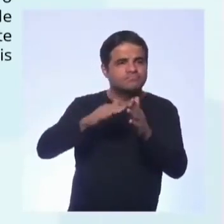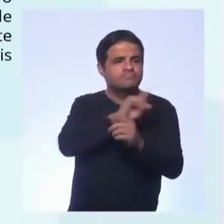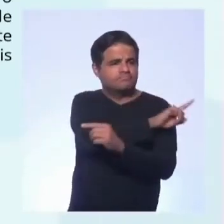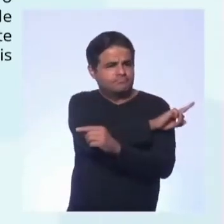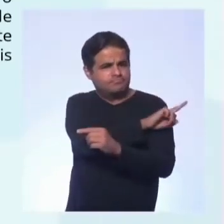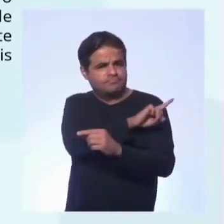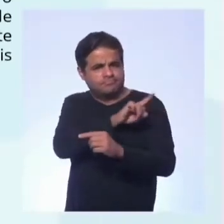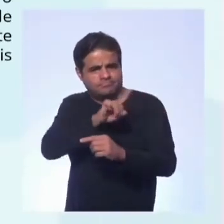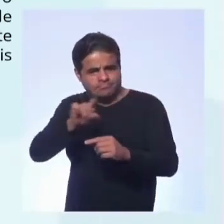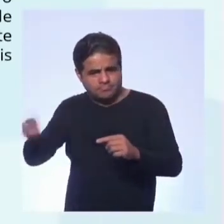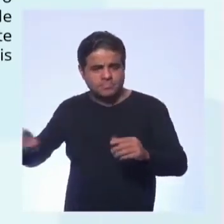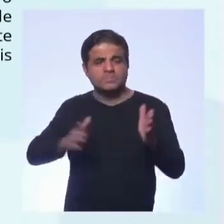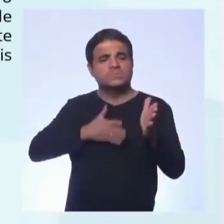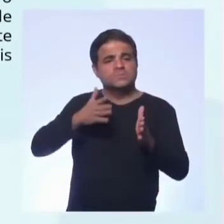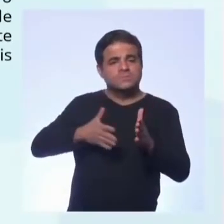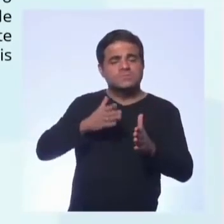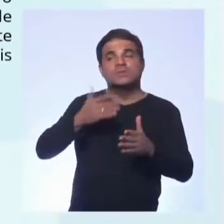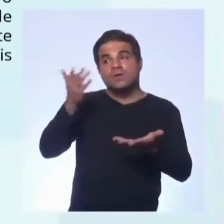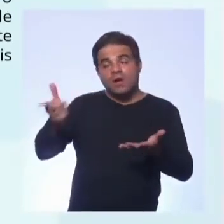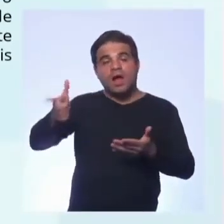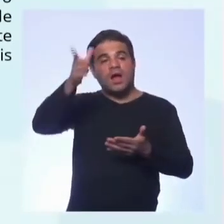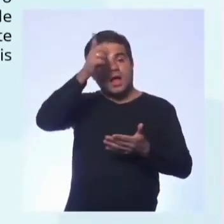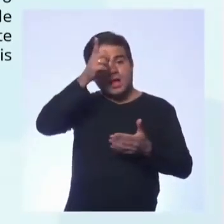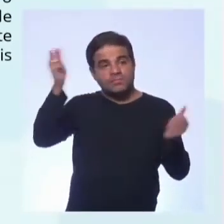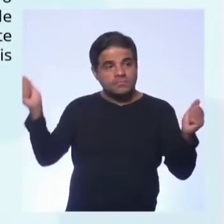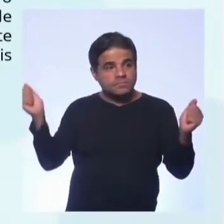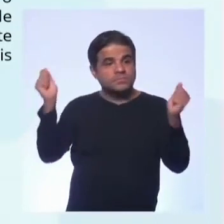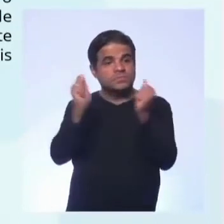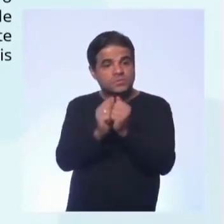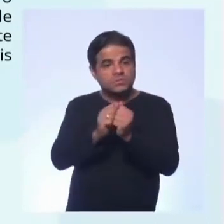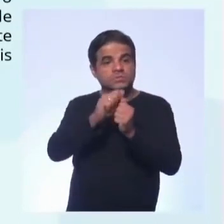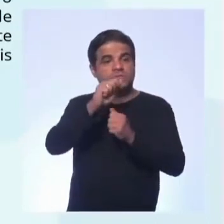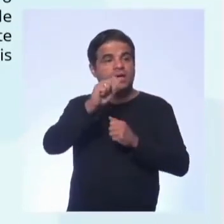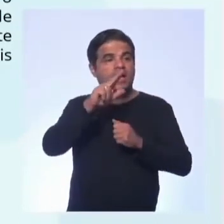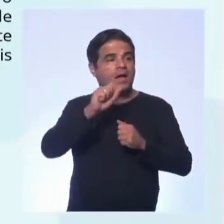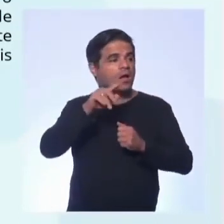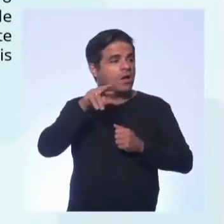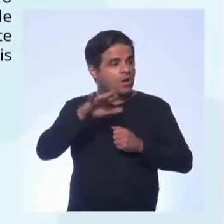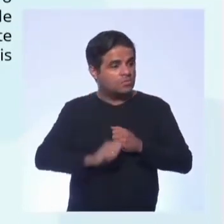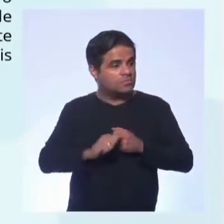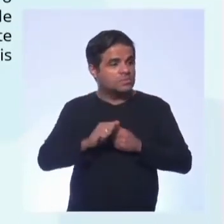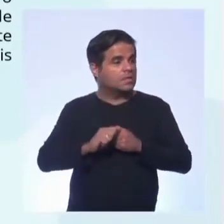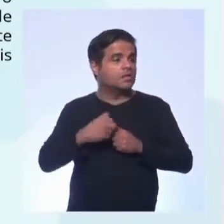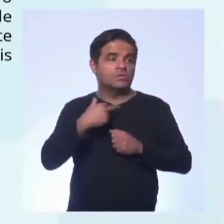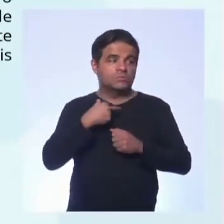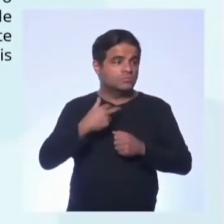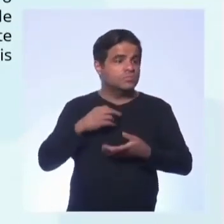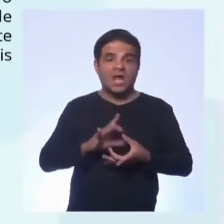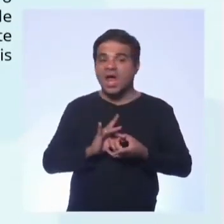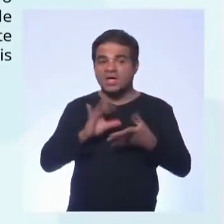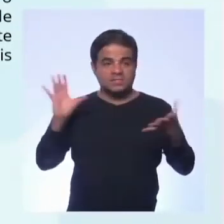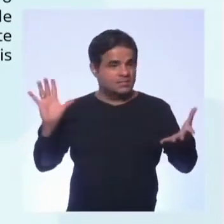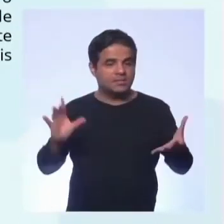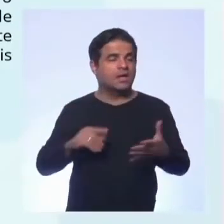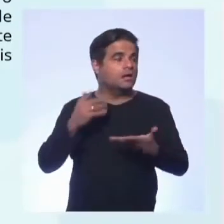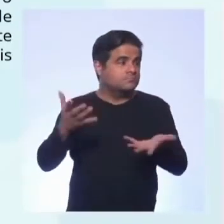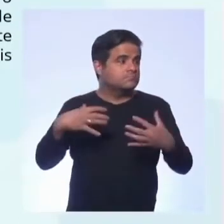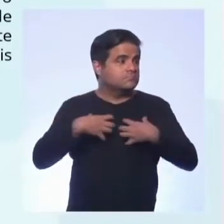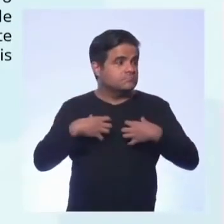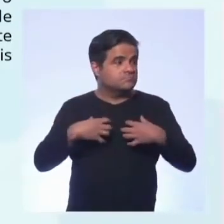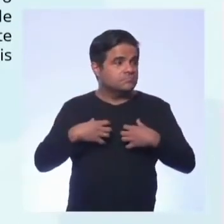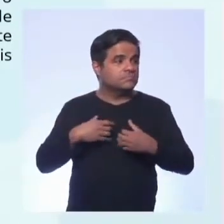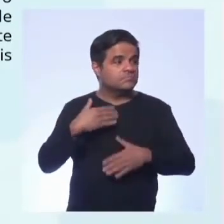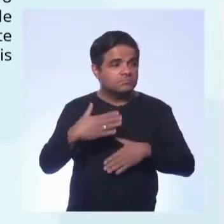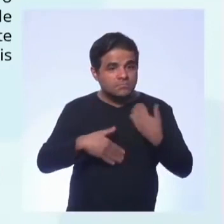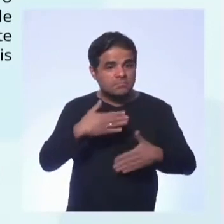Berlim-Bagdá. Portanto, a Alemanha, junto com a Áustria-Hungria, não podia permitir, de certa forma,